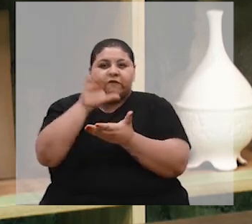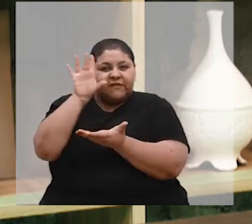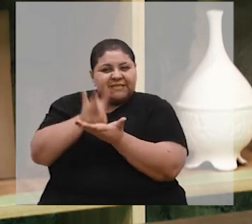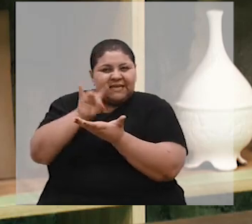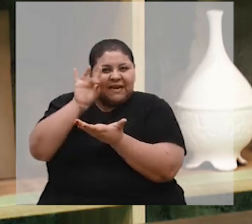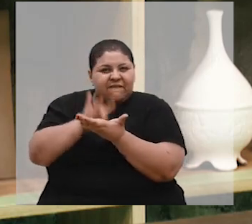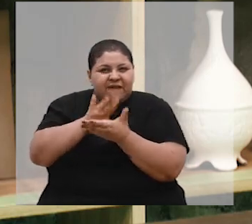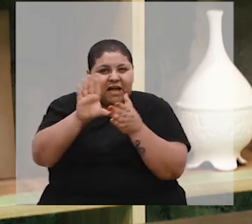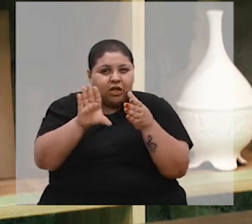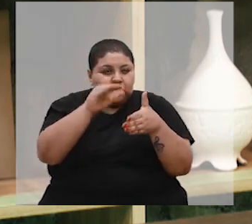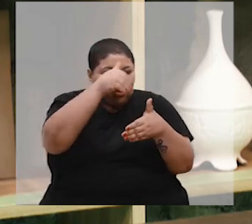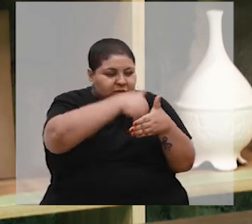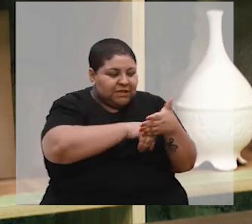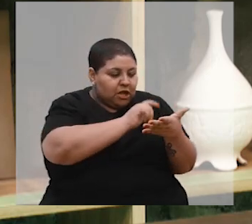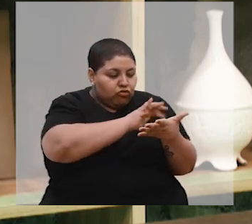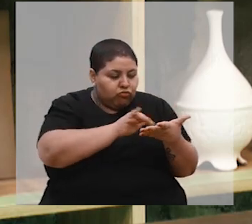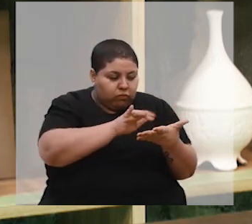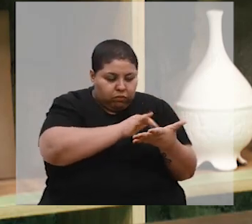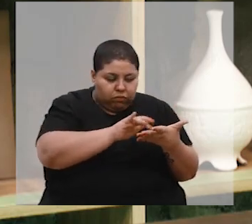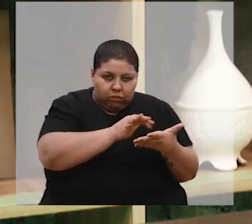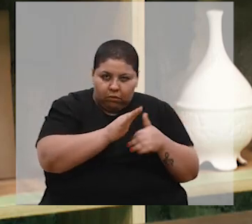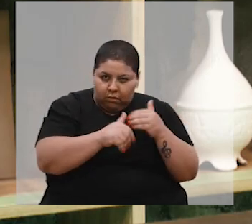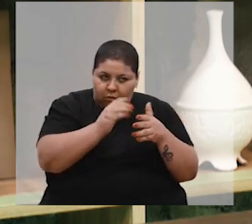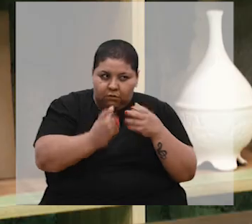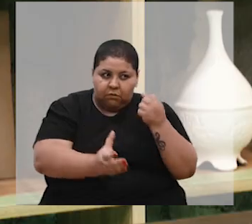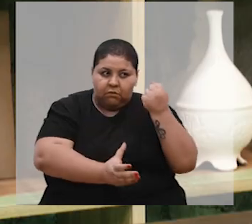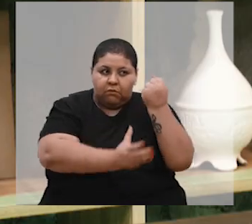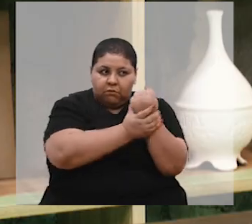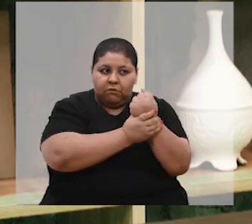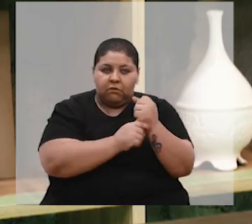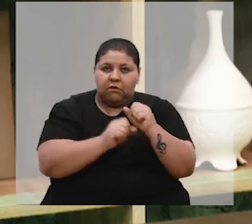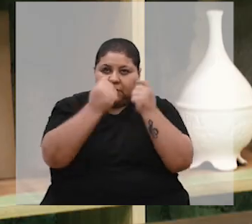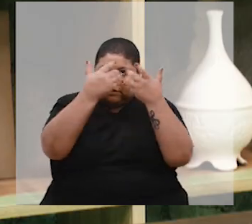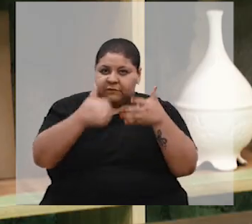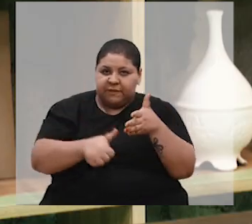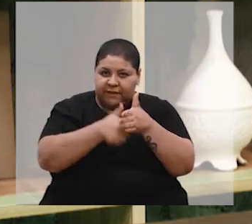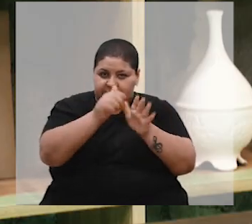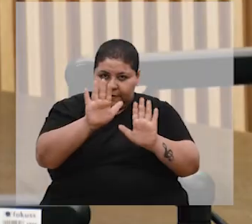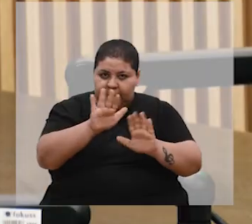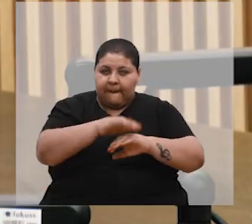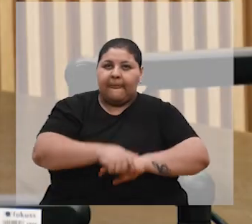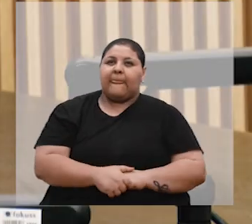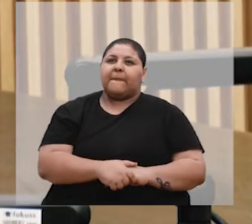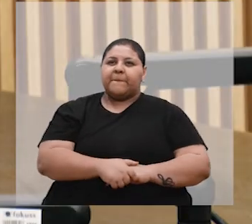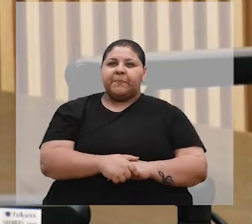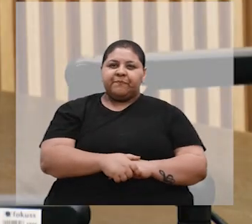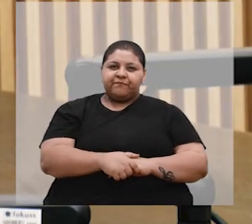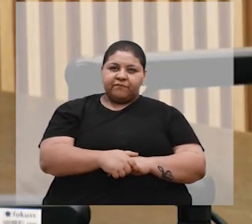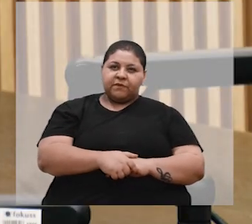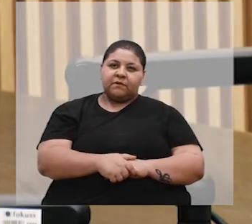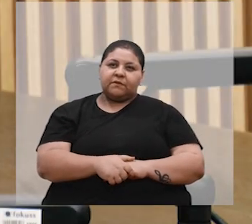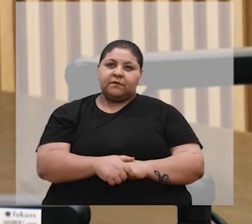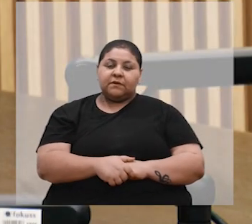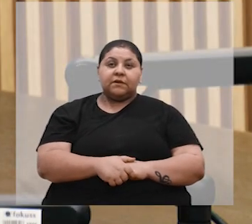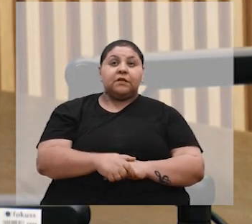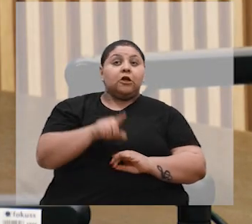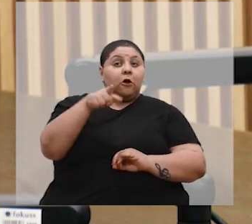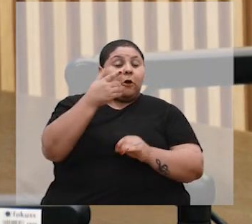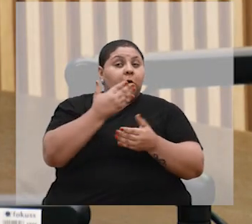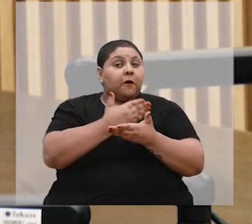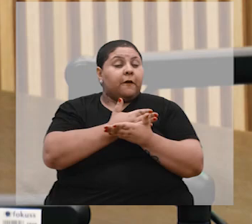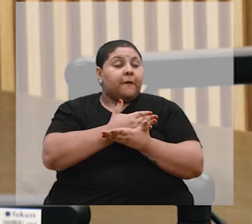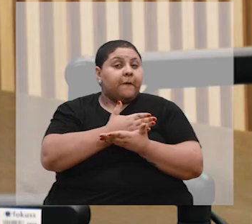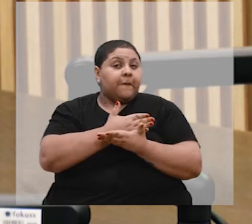na urna, que esse processo ele é seguro? Fala um pouquinho para nós sobre isso, assim. Bom, me parece assim, a partir da tua pergunta,